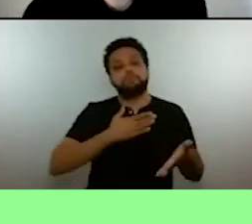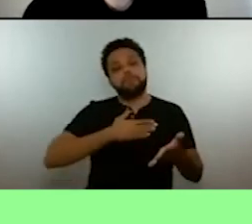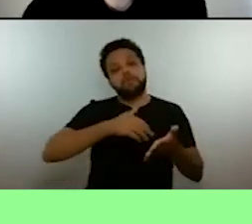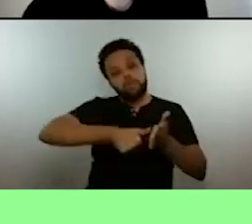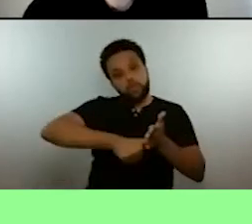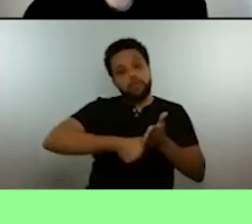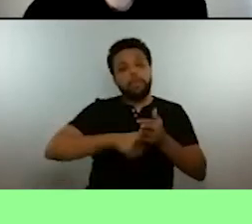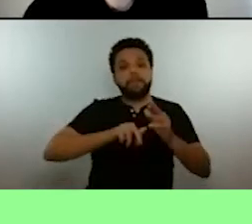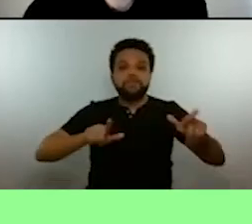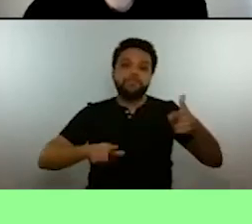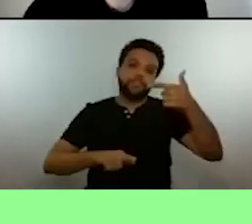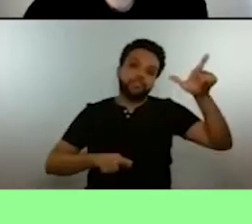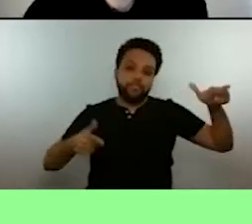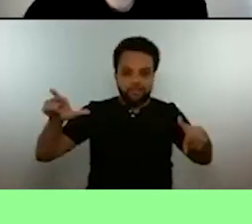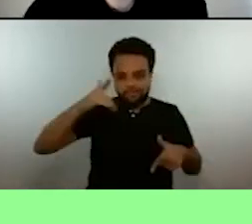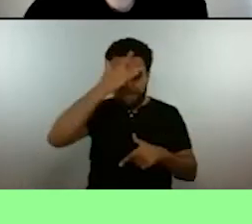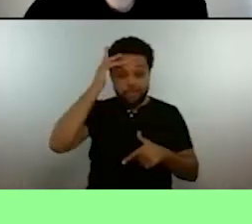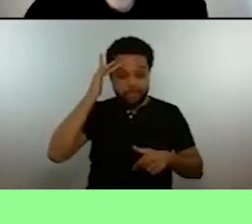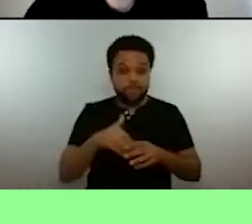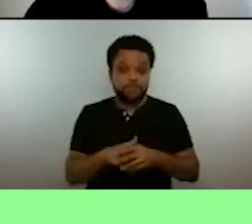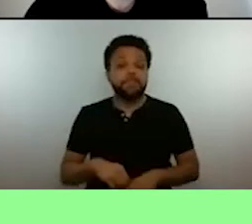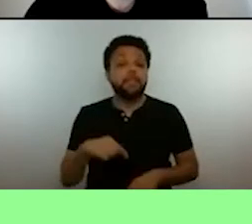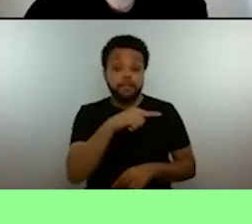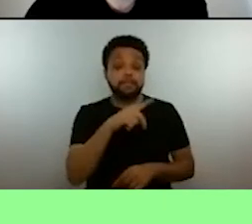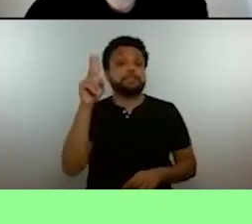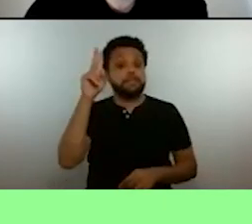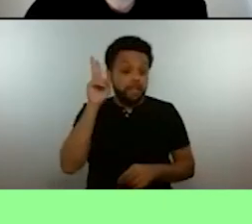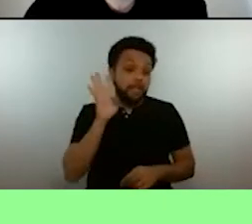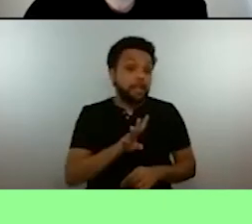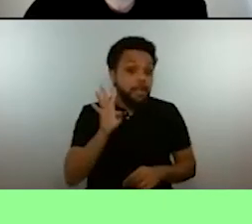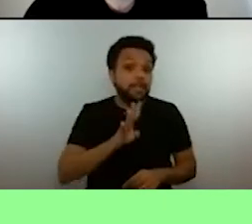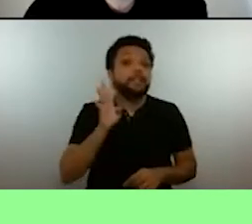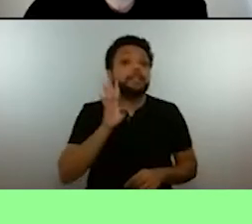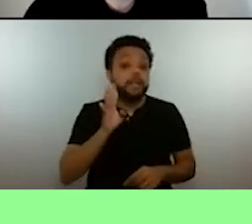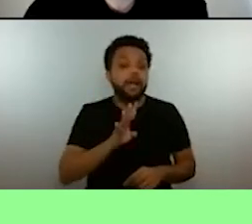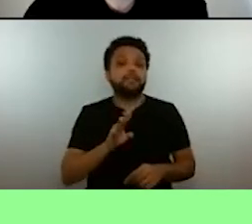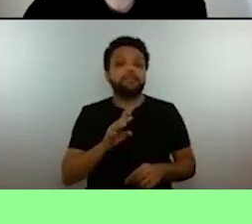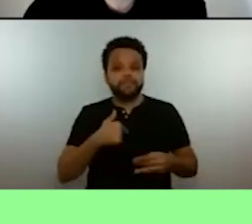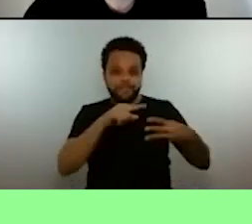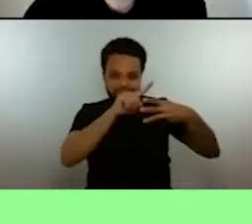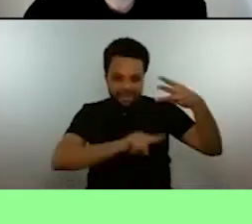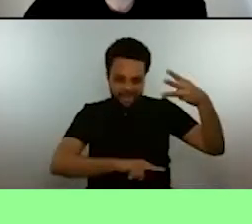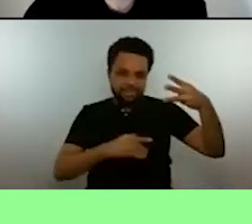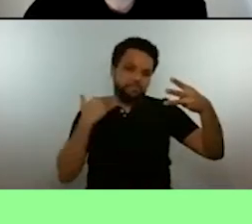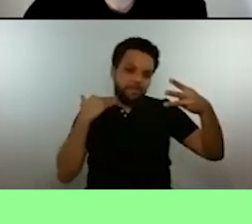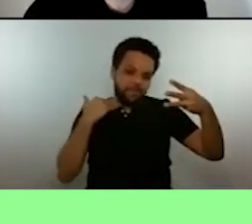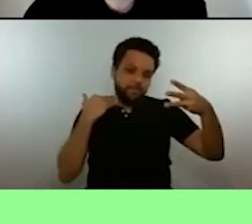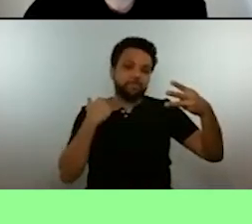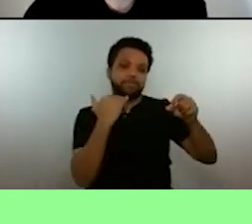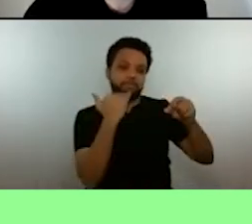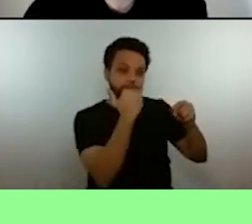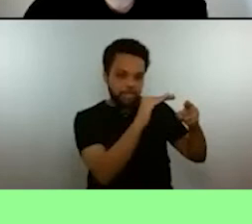outras pessoas. Então esse é um case bem legal que eu tive com esses 3 bancos e que eu